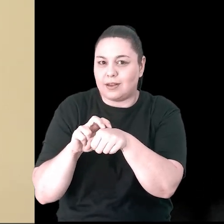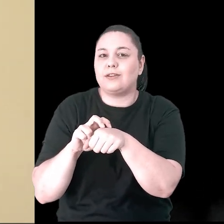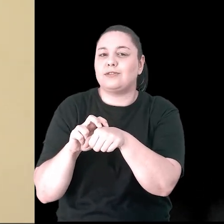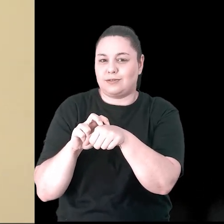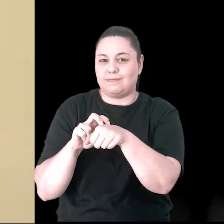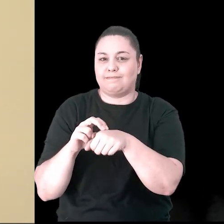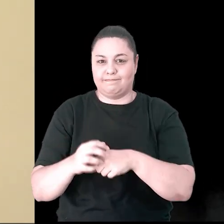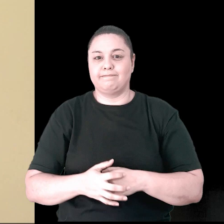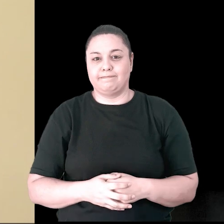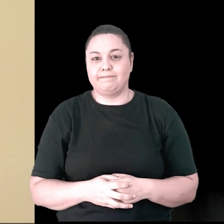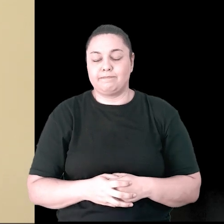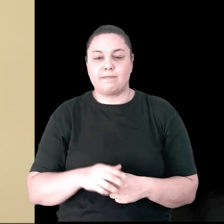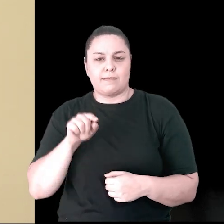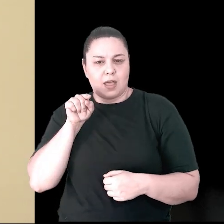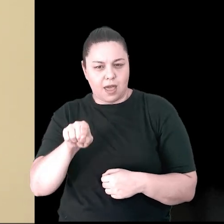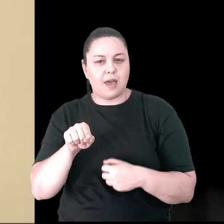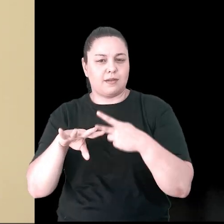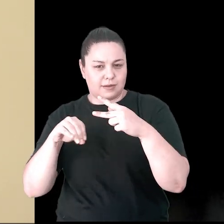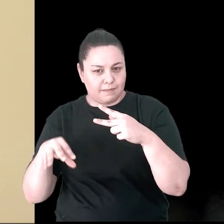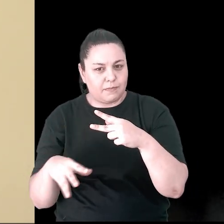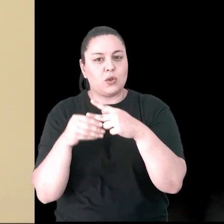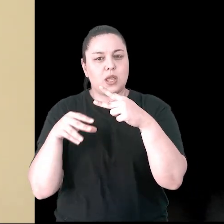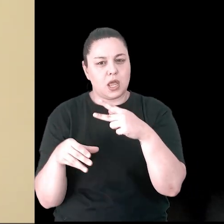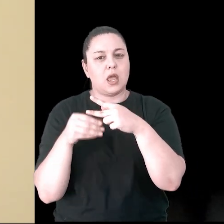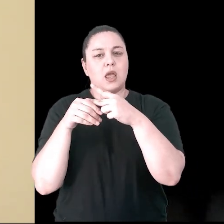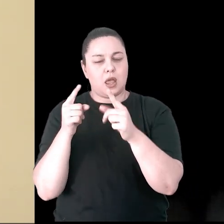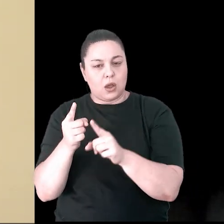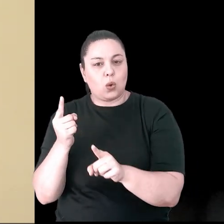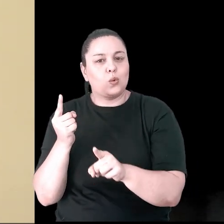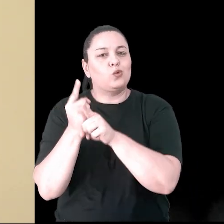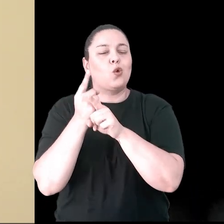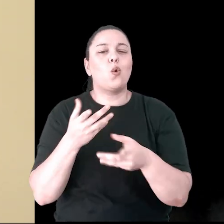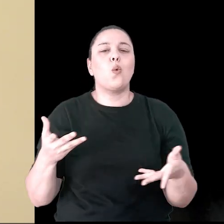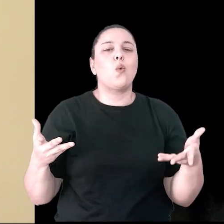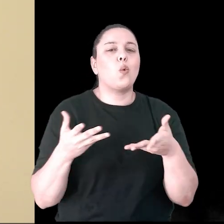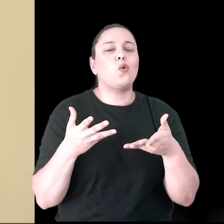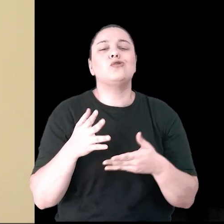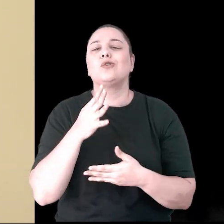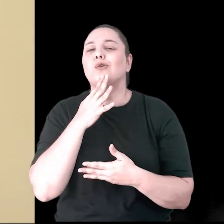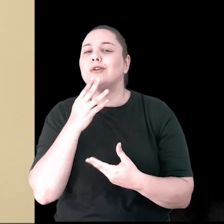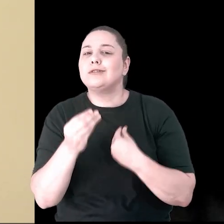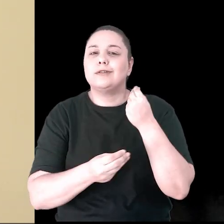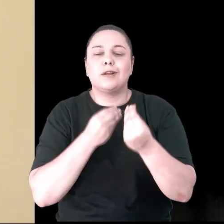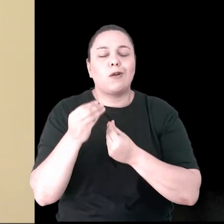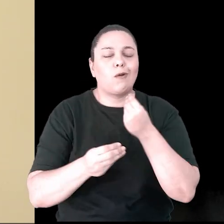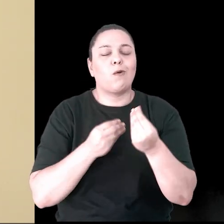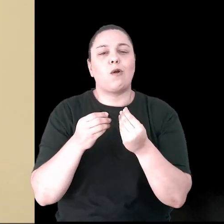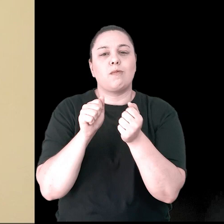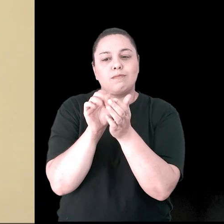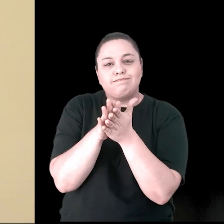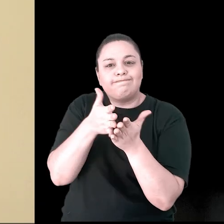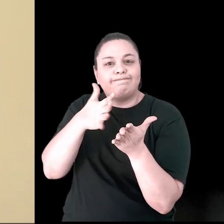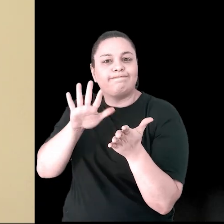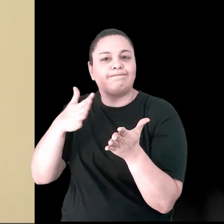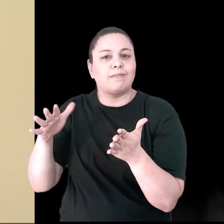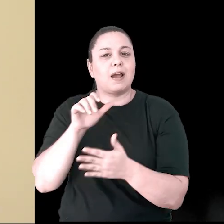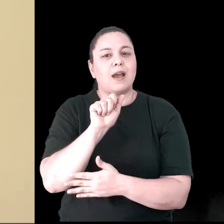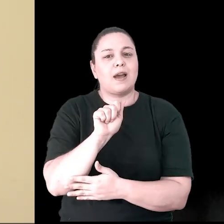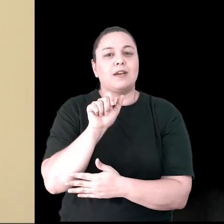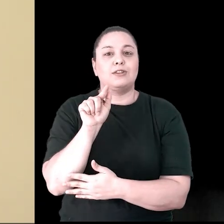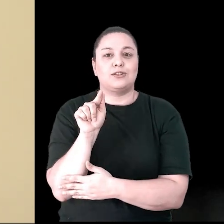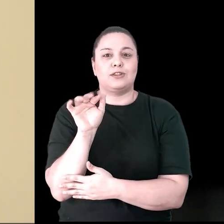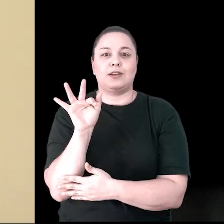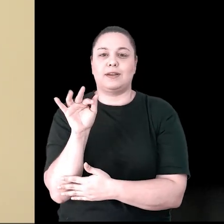coluna mais cedo que a aequorina. Essa proteína atualmente é conhecida como proteína